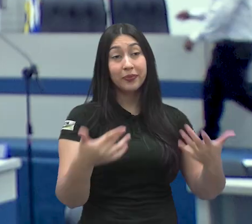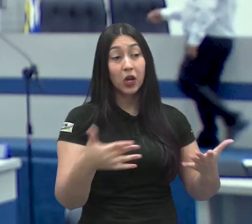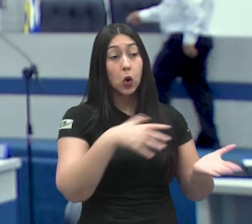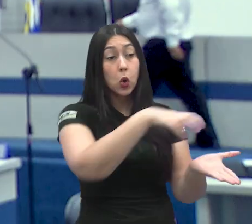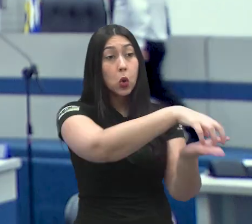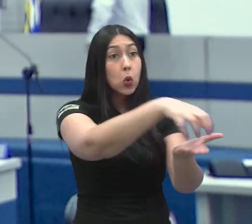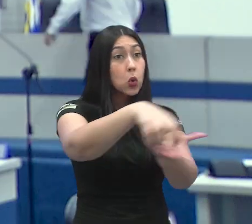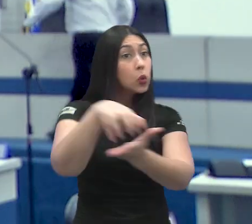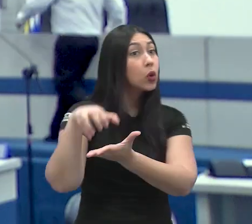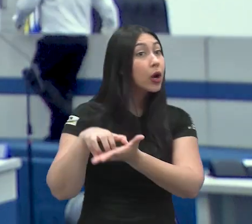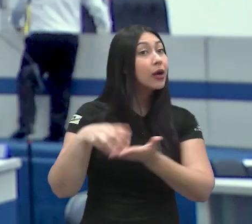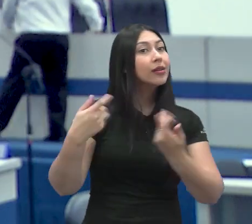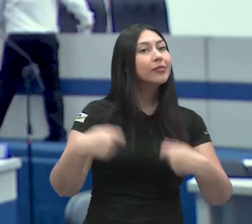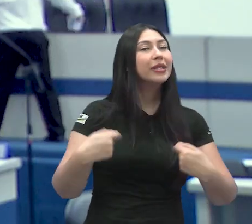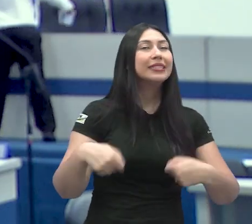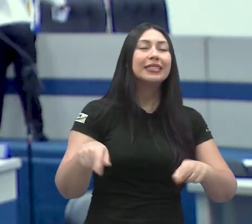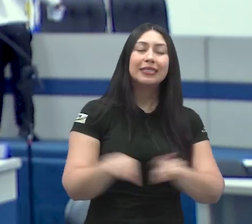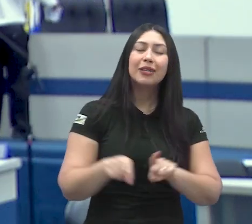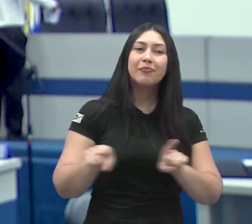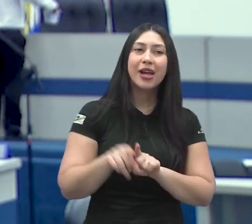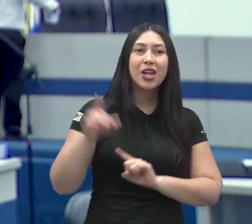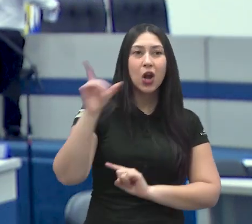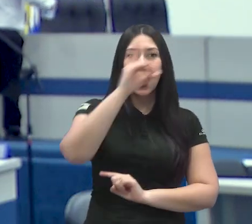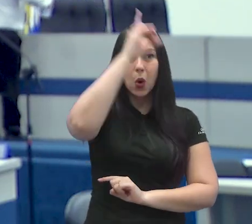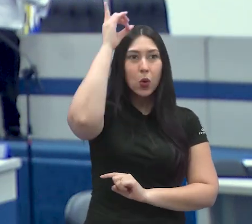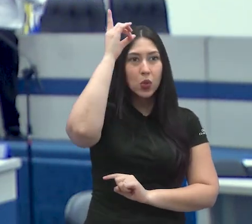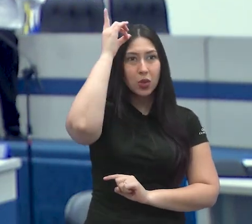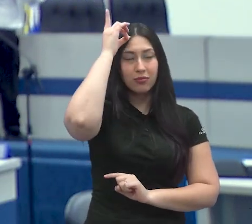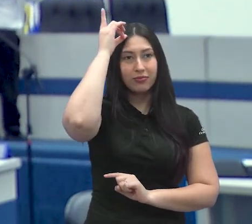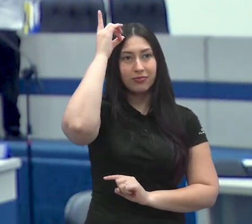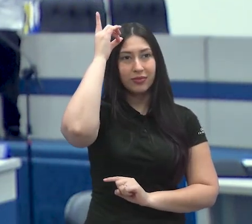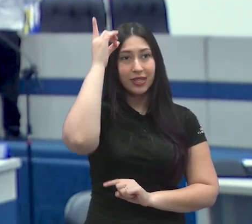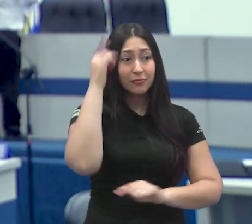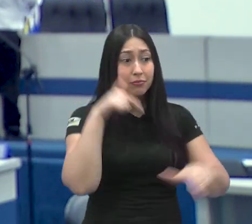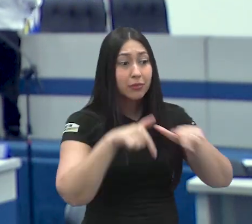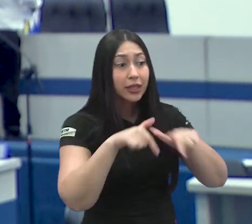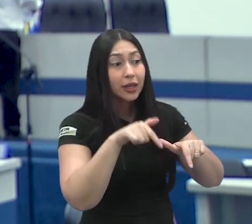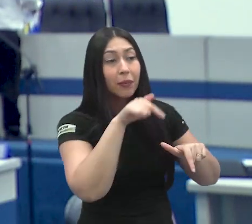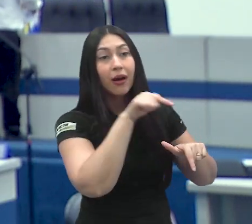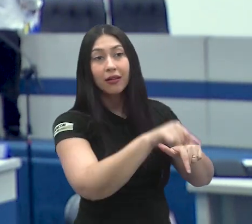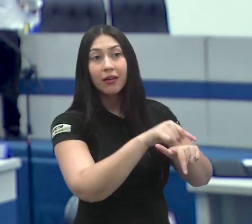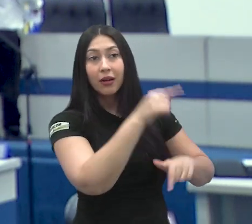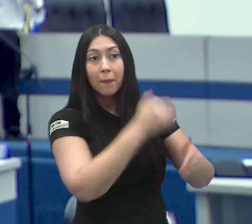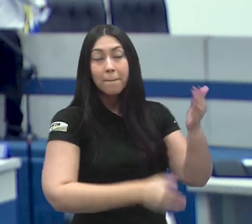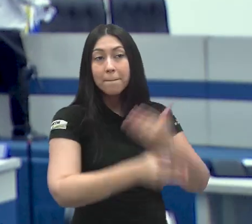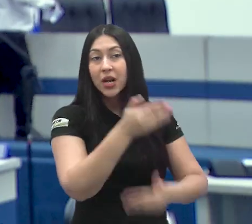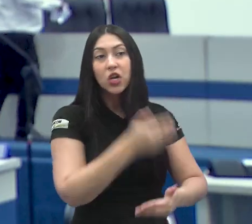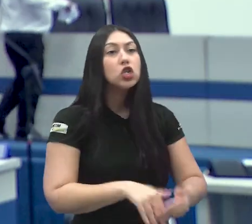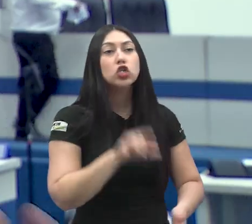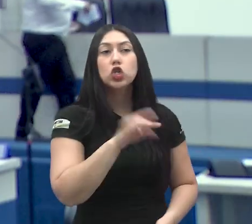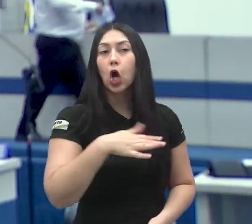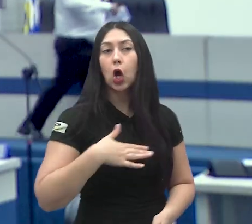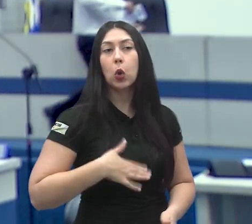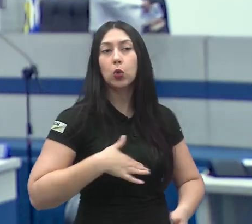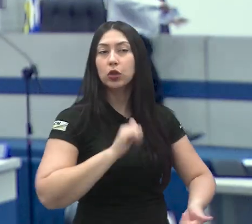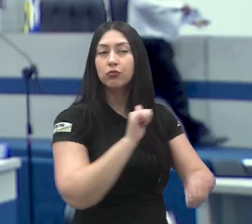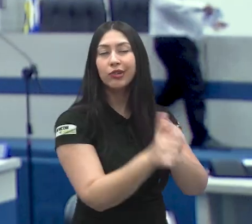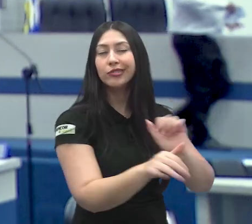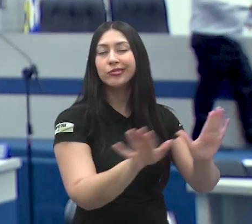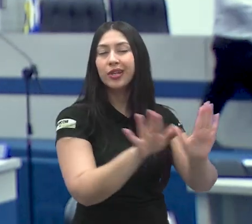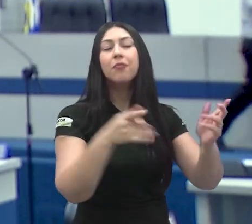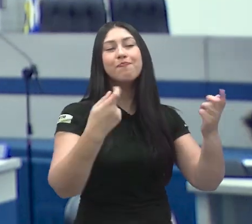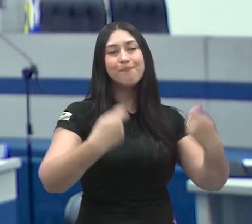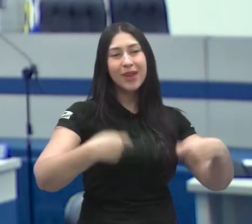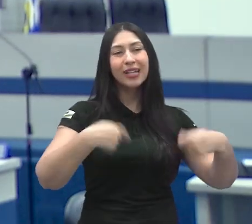institutos que, na verdade, tem que ter o dom para trabalhar com o paradesporto. Além de gostar do